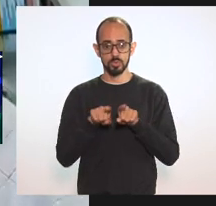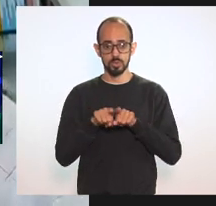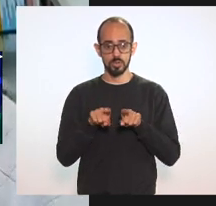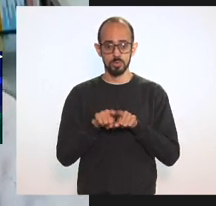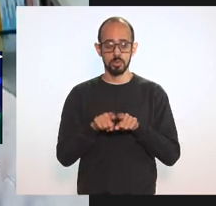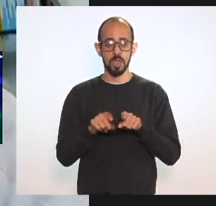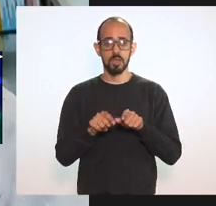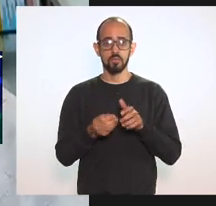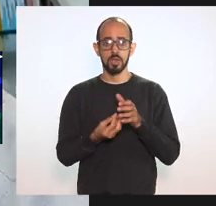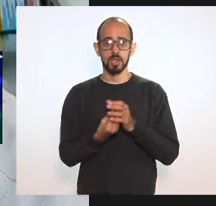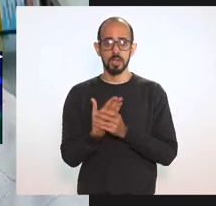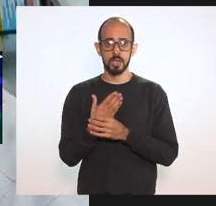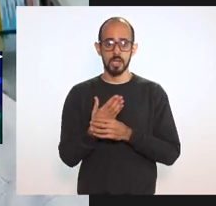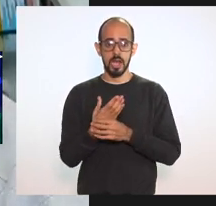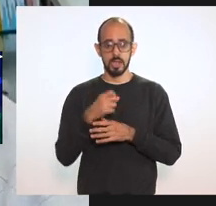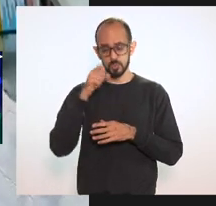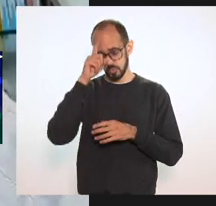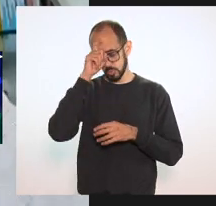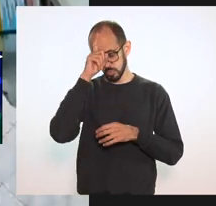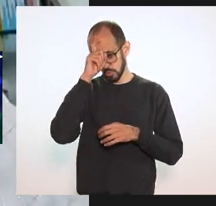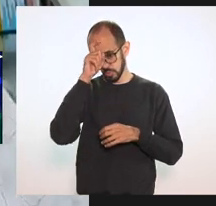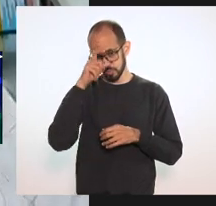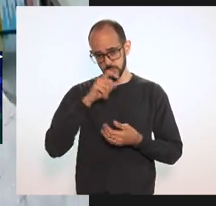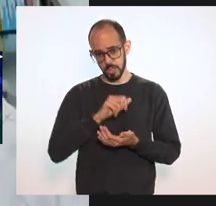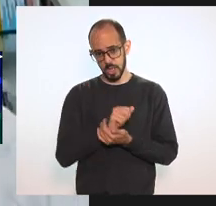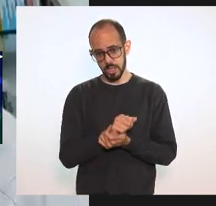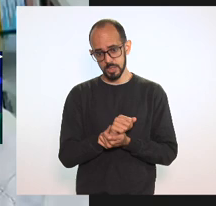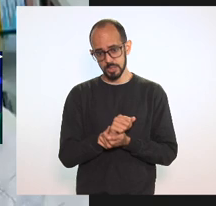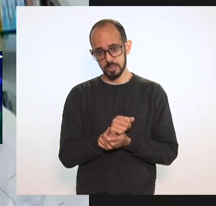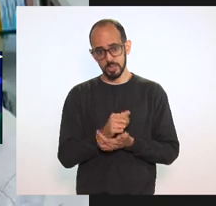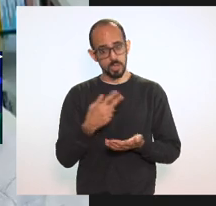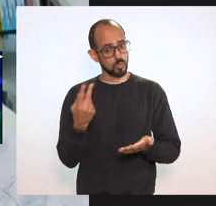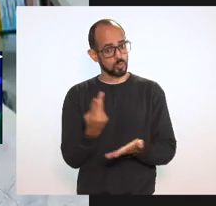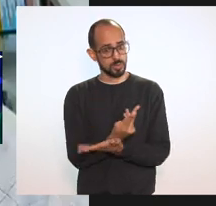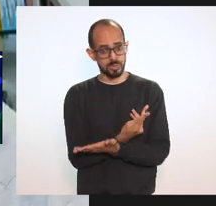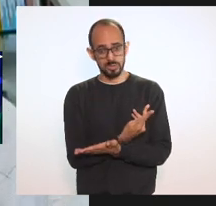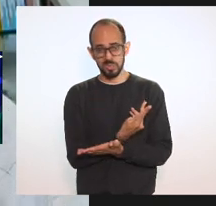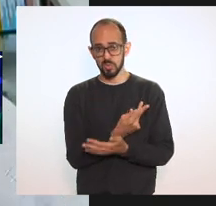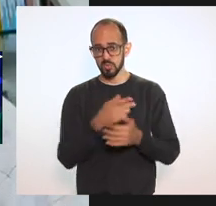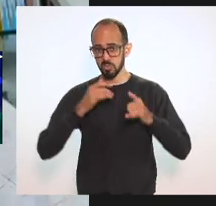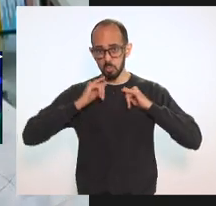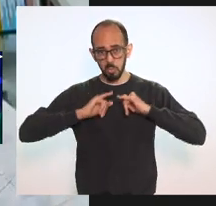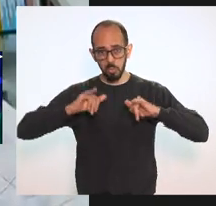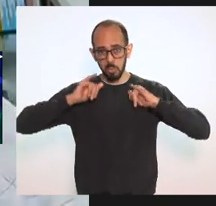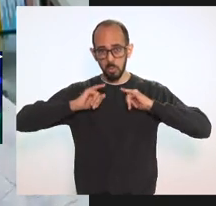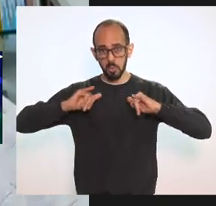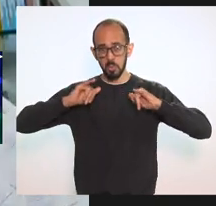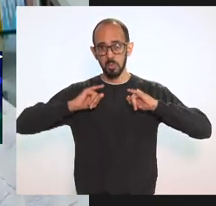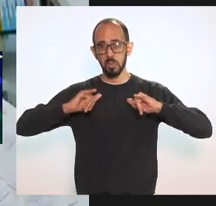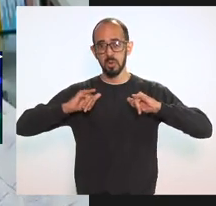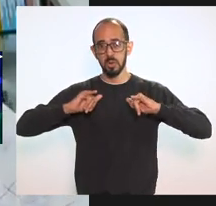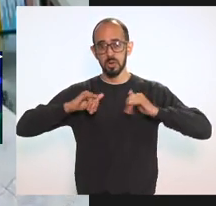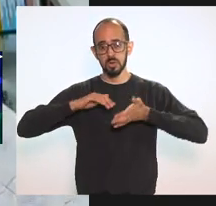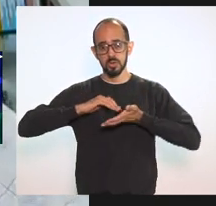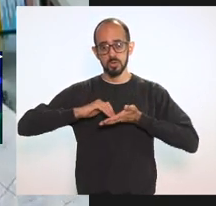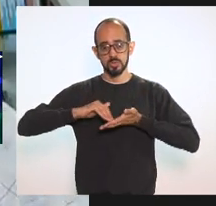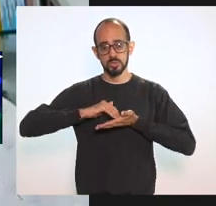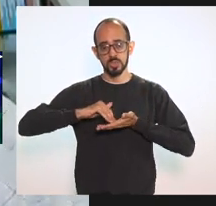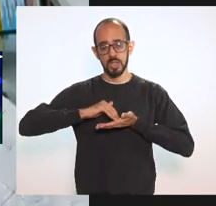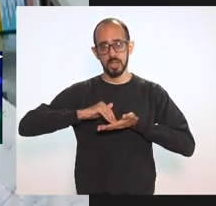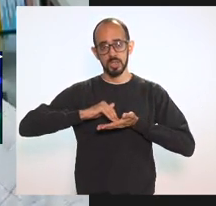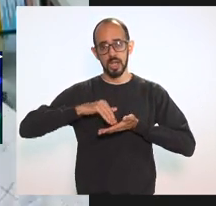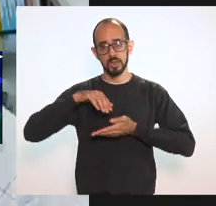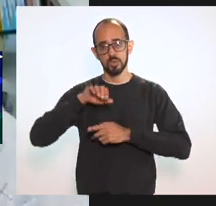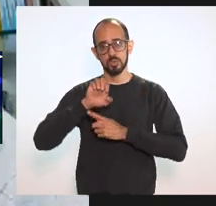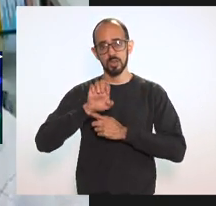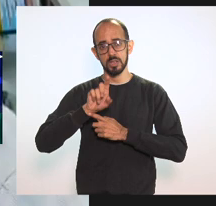trás os hospitais de campanha né que deram aquele escândalo a queda EA prisão do secretário de saúde de mas tantos o